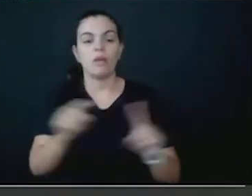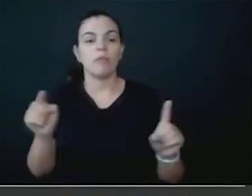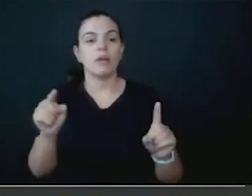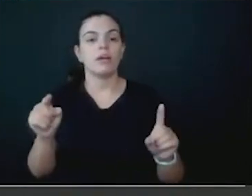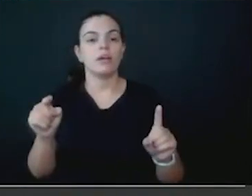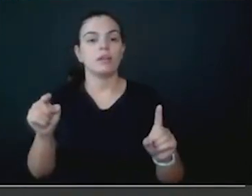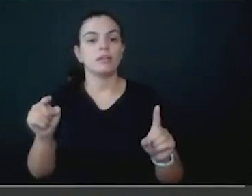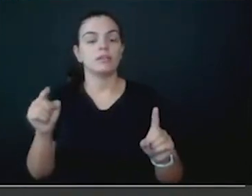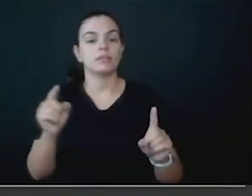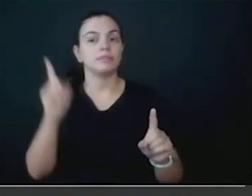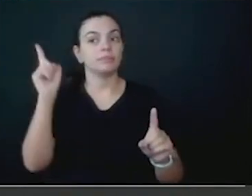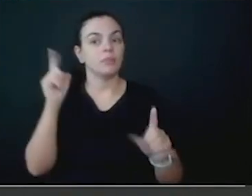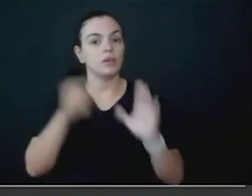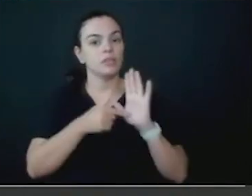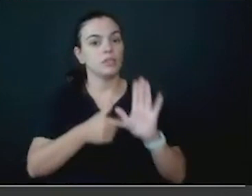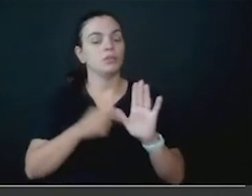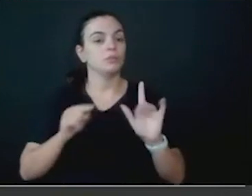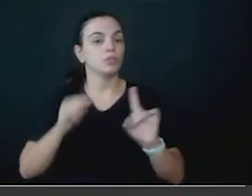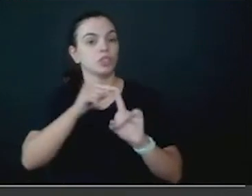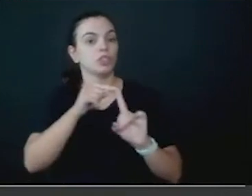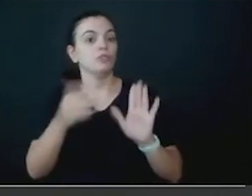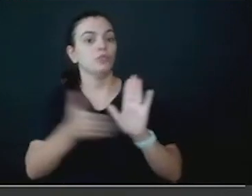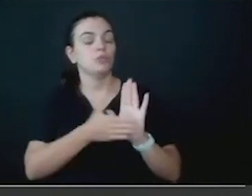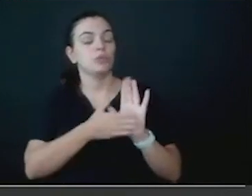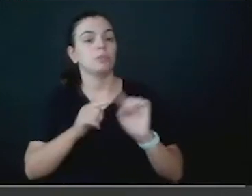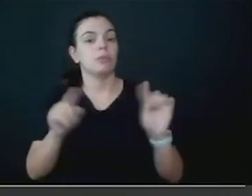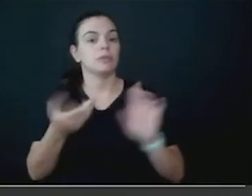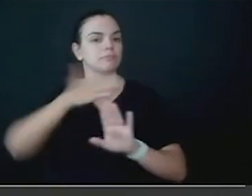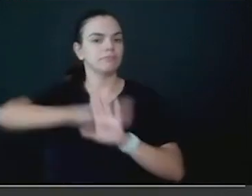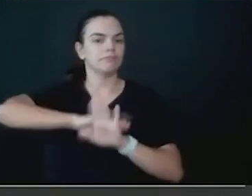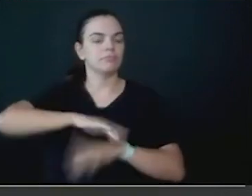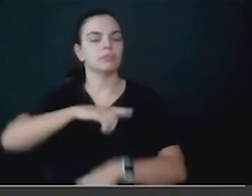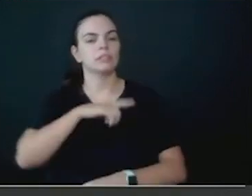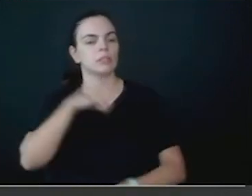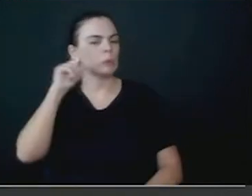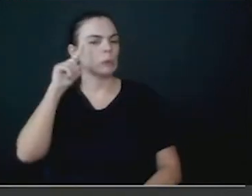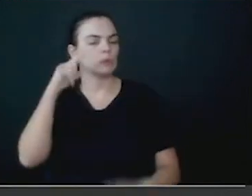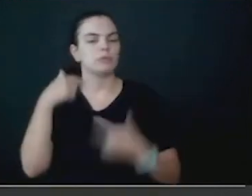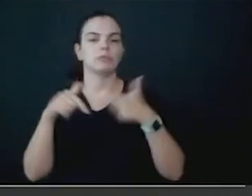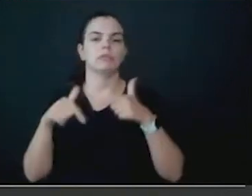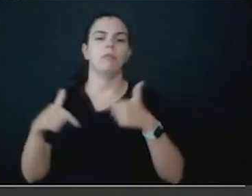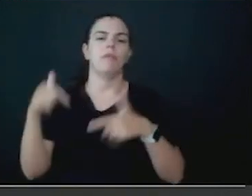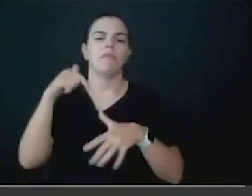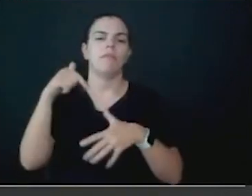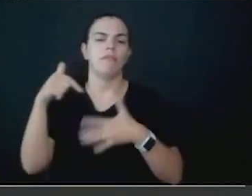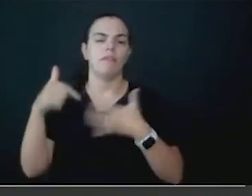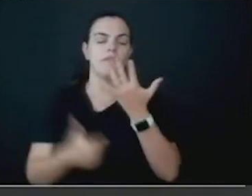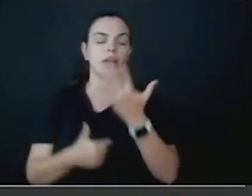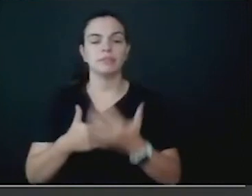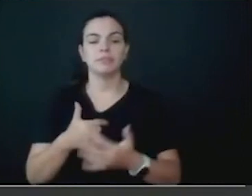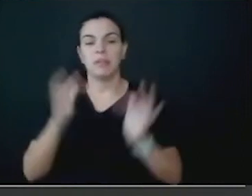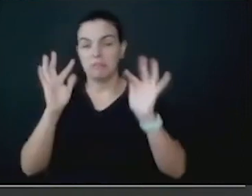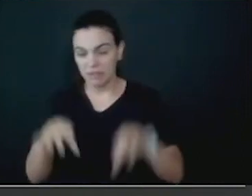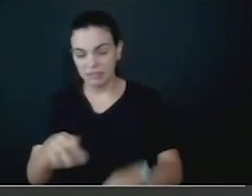proposta, mas eles são serviços aí de todo dia, corriqueiro, que nunca vão se finalizar, né? A